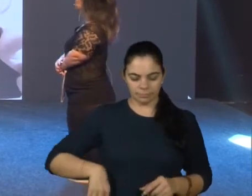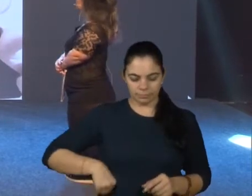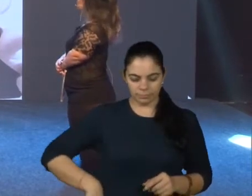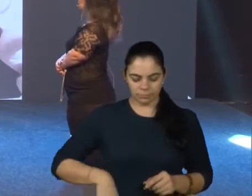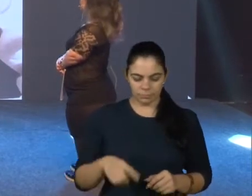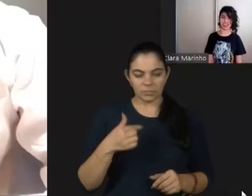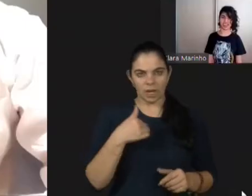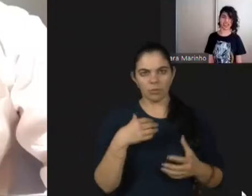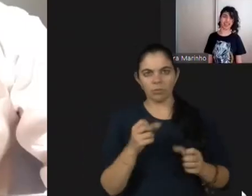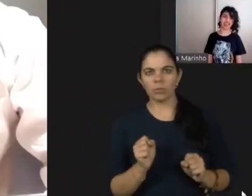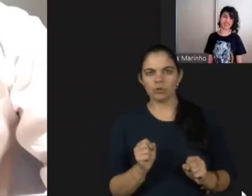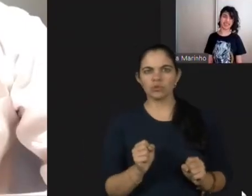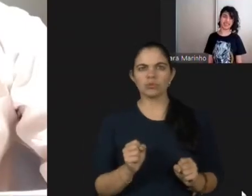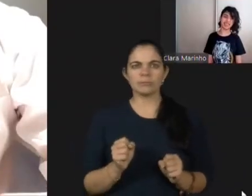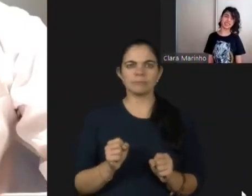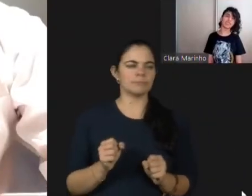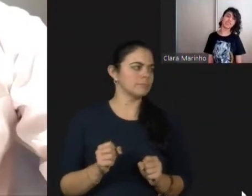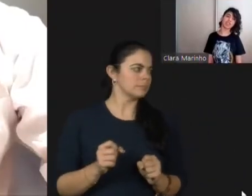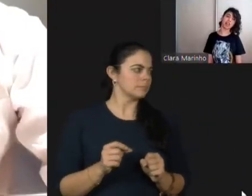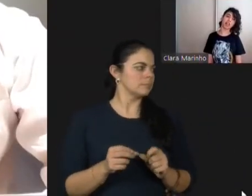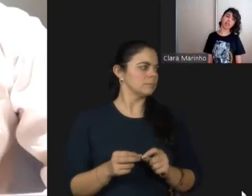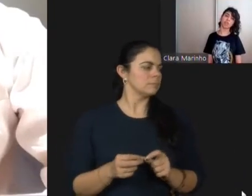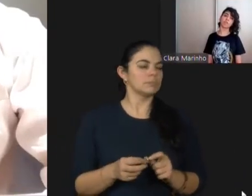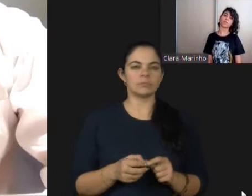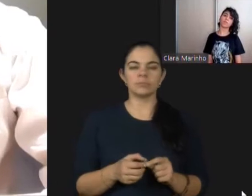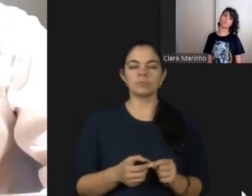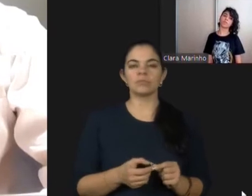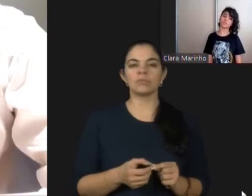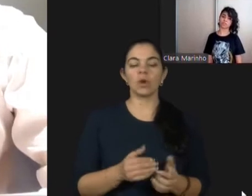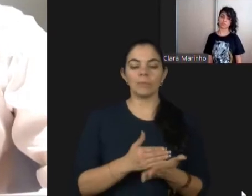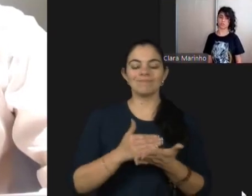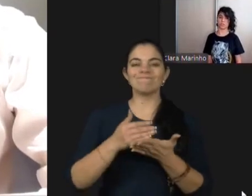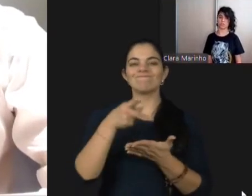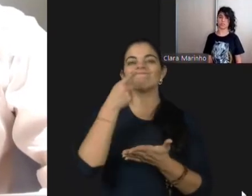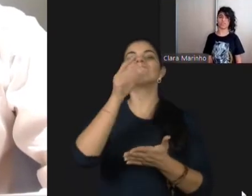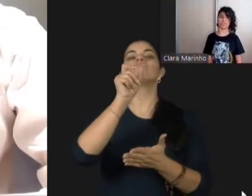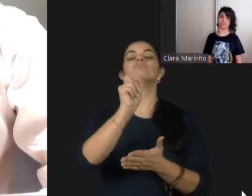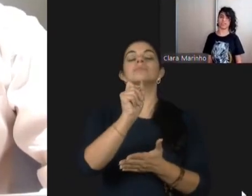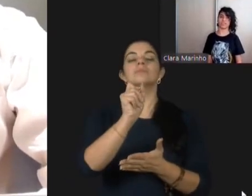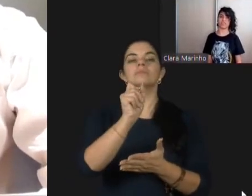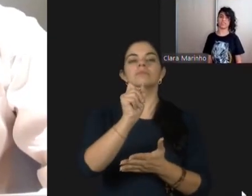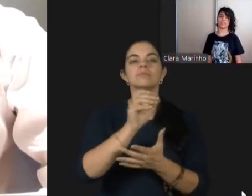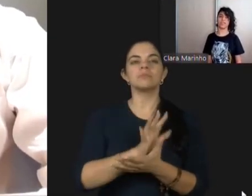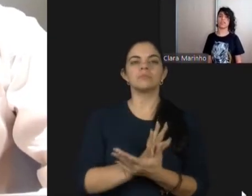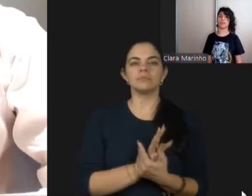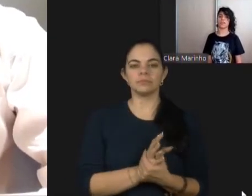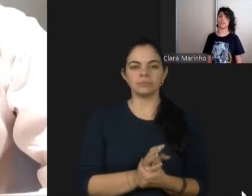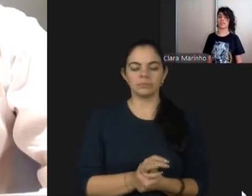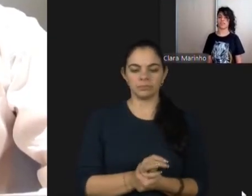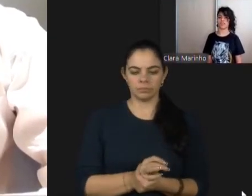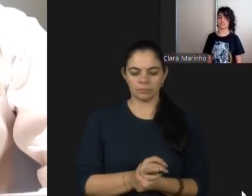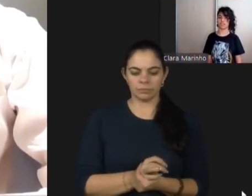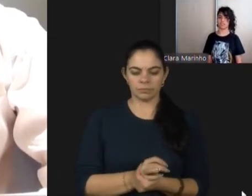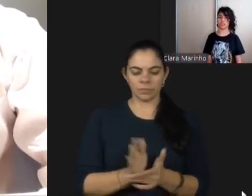Eu posso, a partir da seguinte forma, dizer que